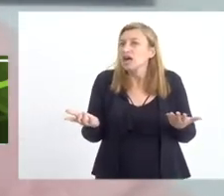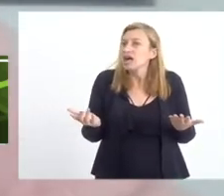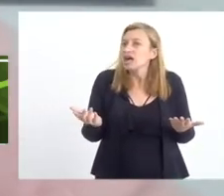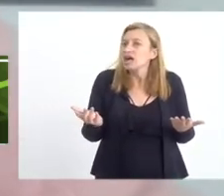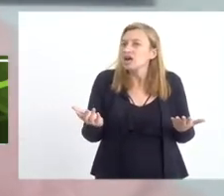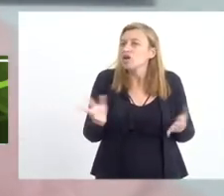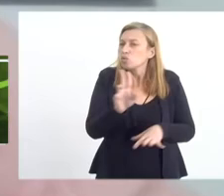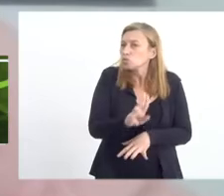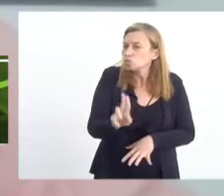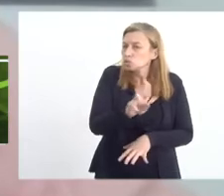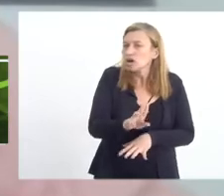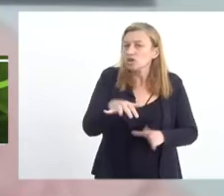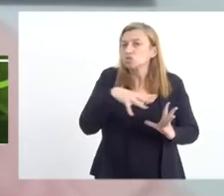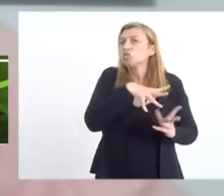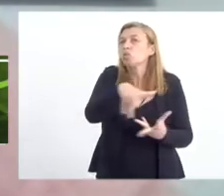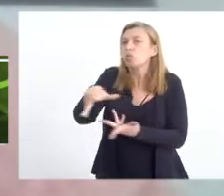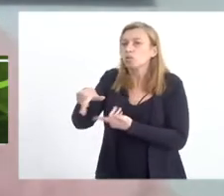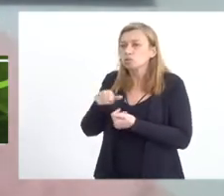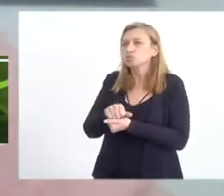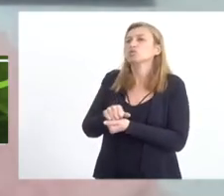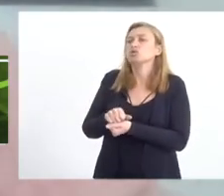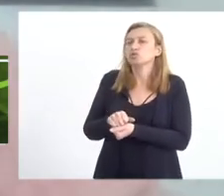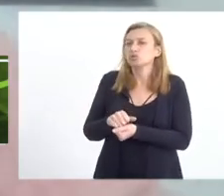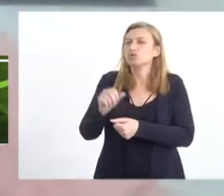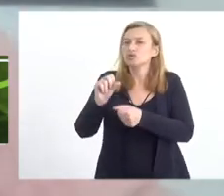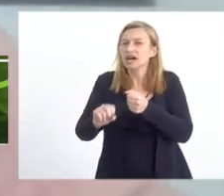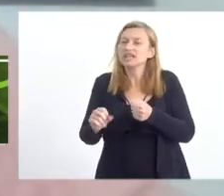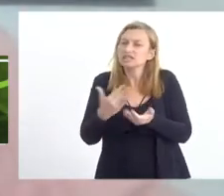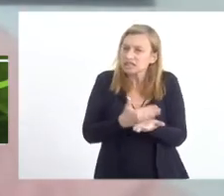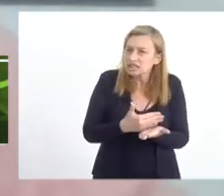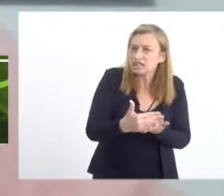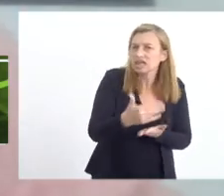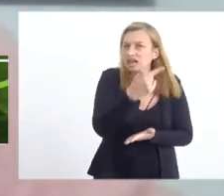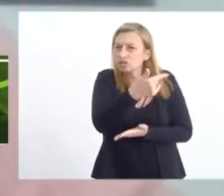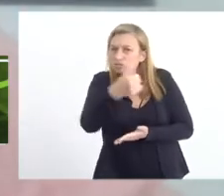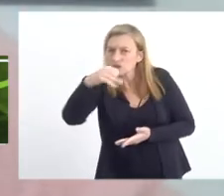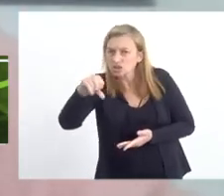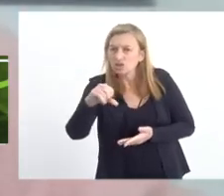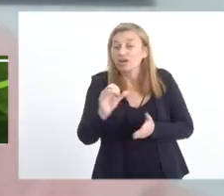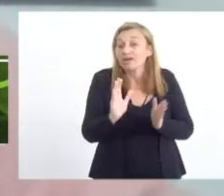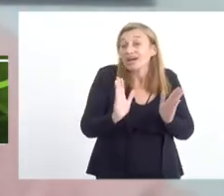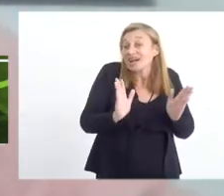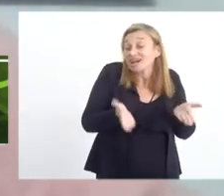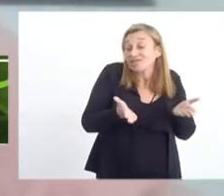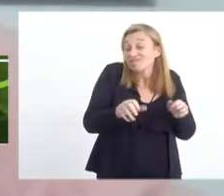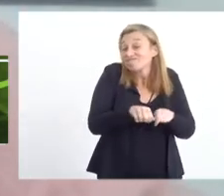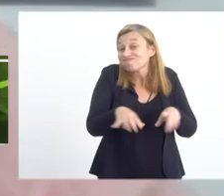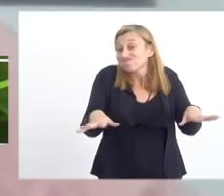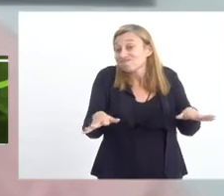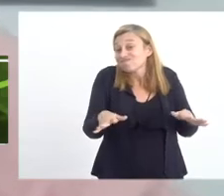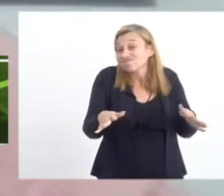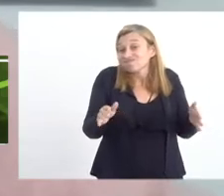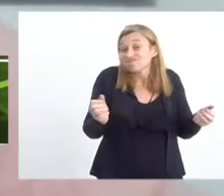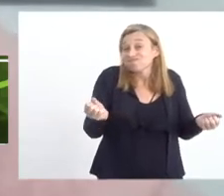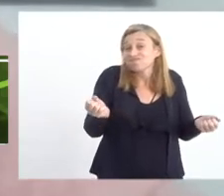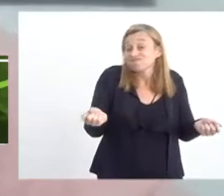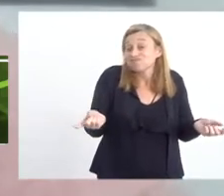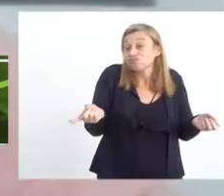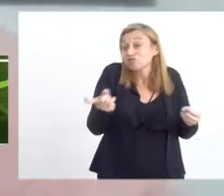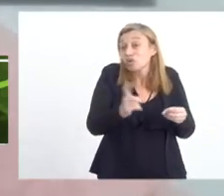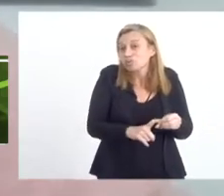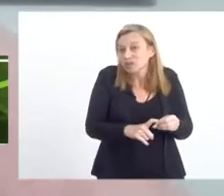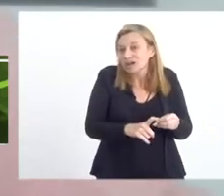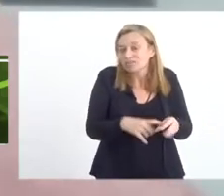que é usual no mundo inteiro. Nós tínhamos iniciado em 2019, mas a pandemia nos obrigou a voltar